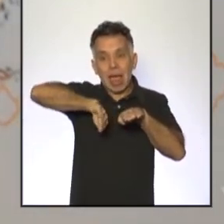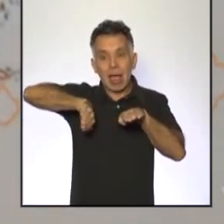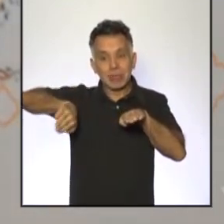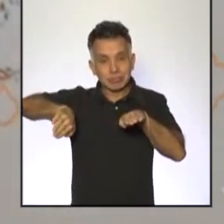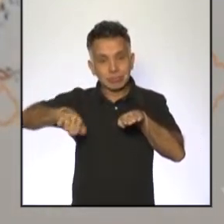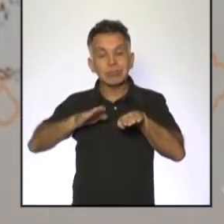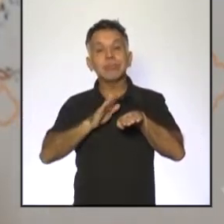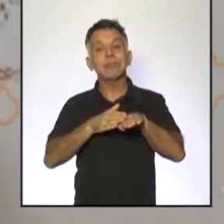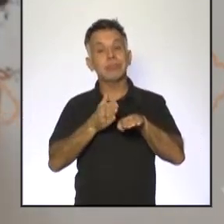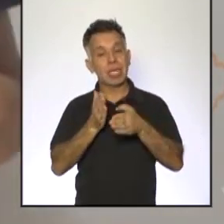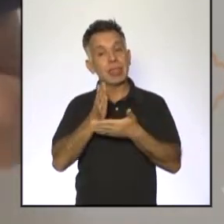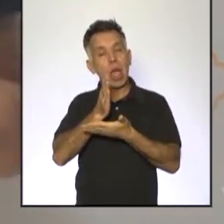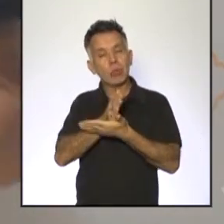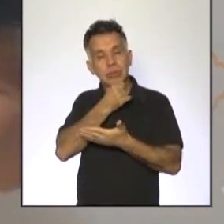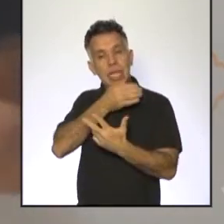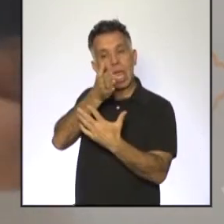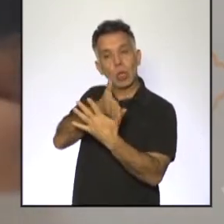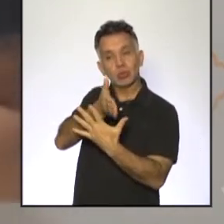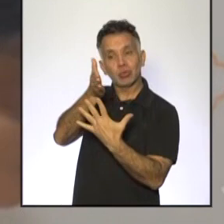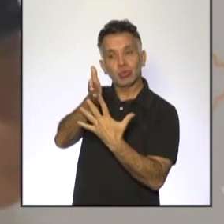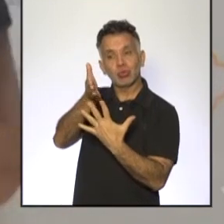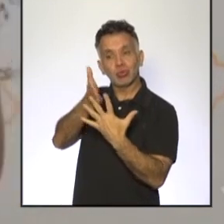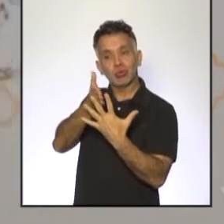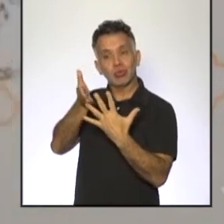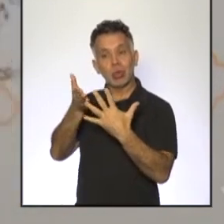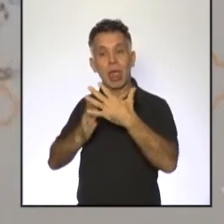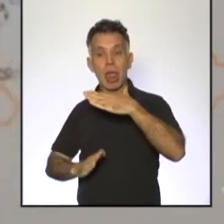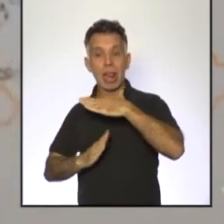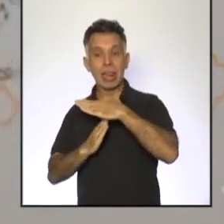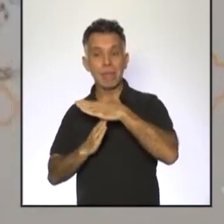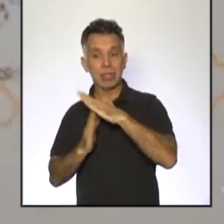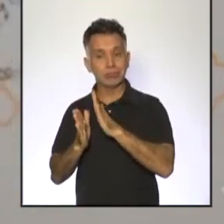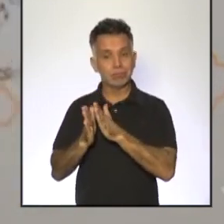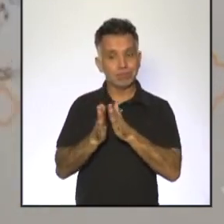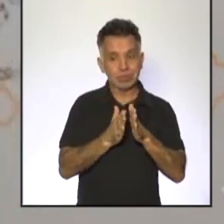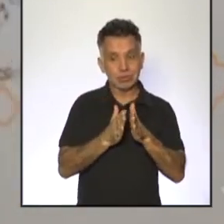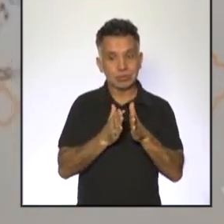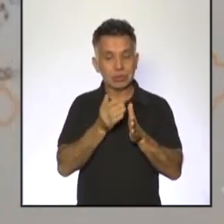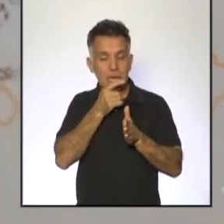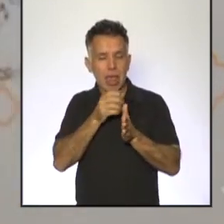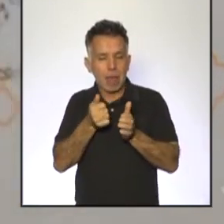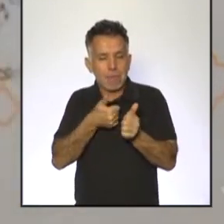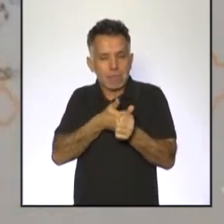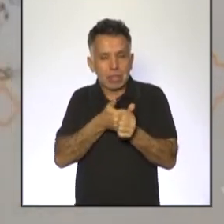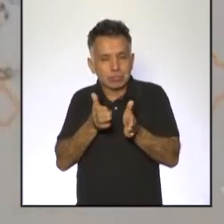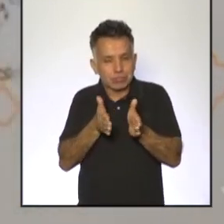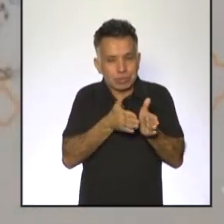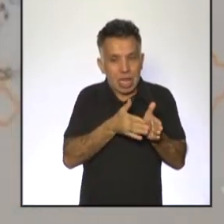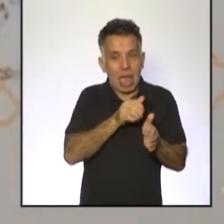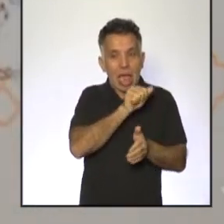B e um limite divergente com C. Então, a mesma placa